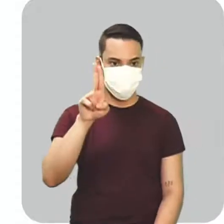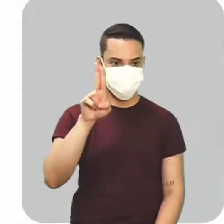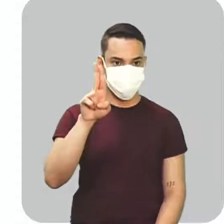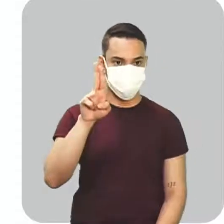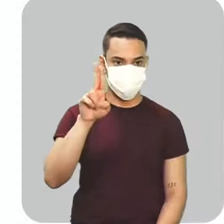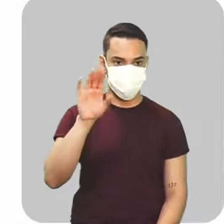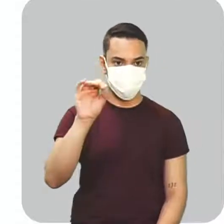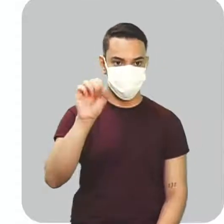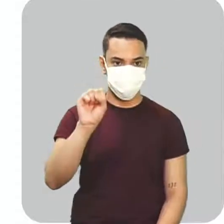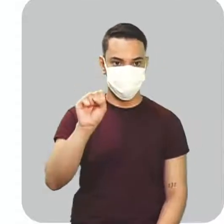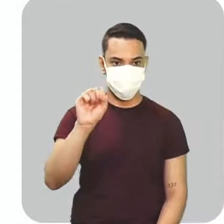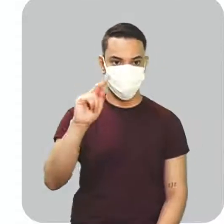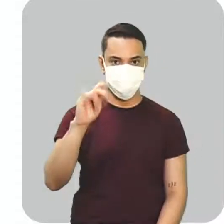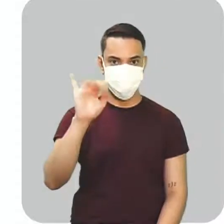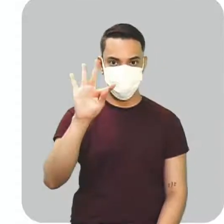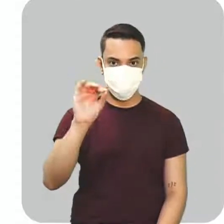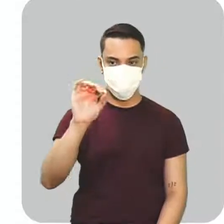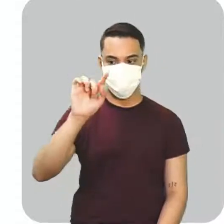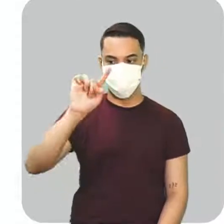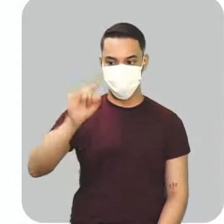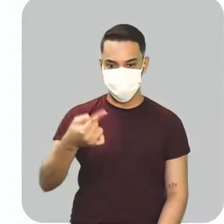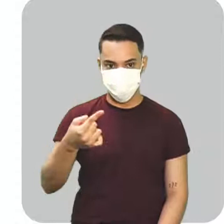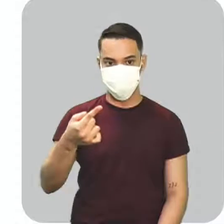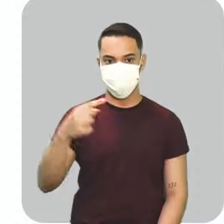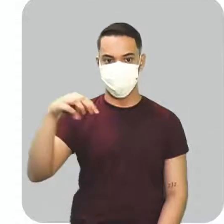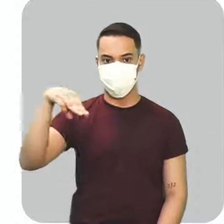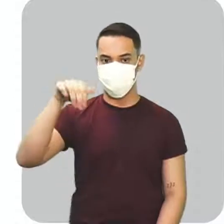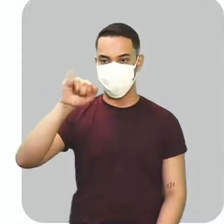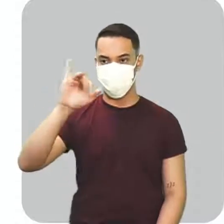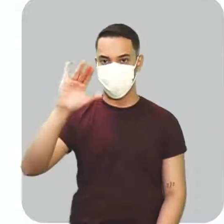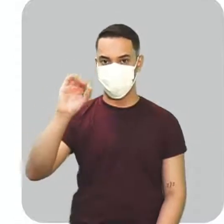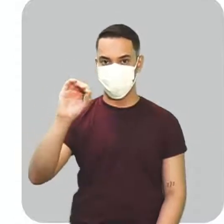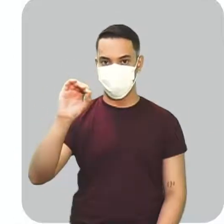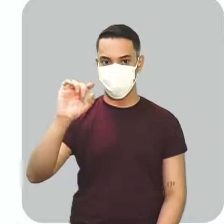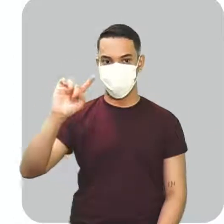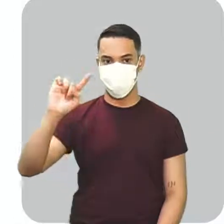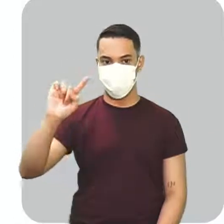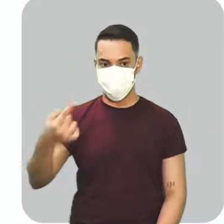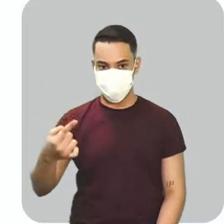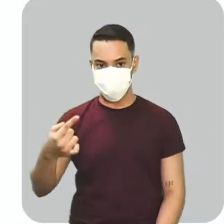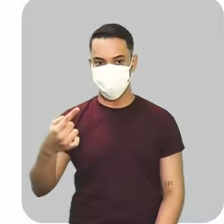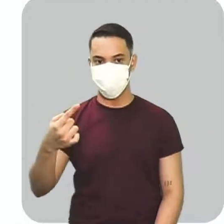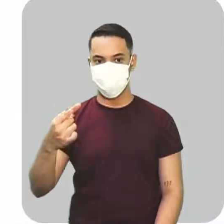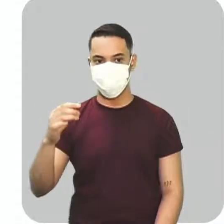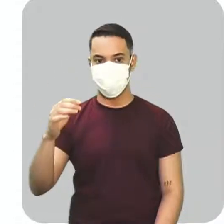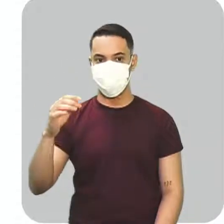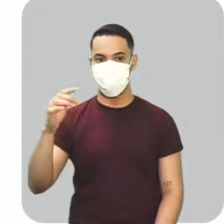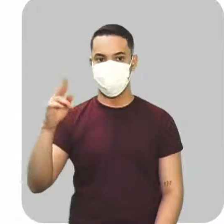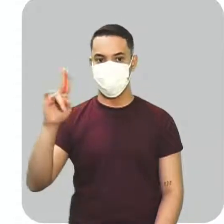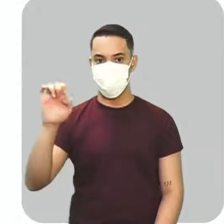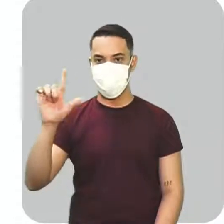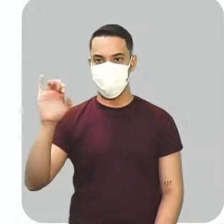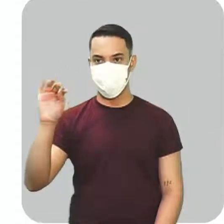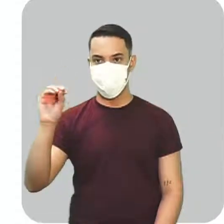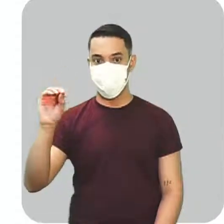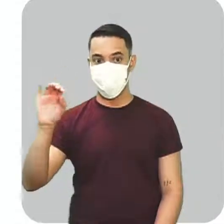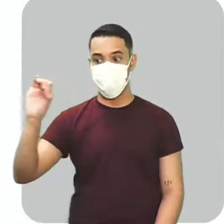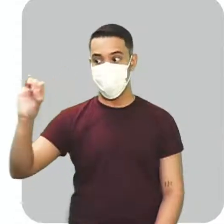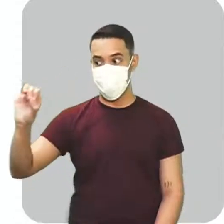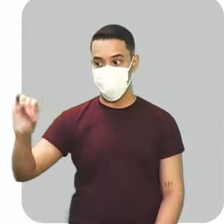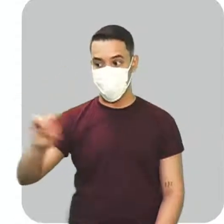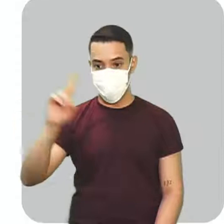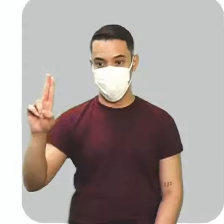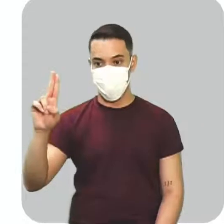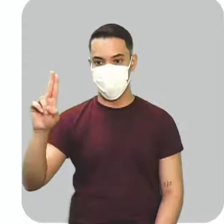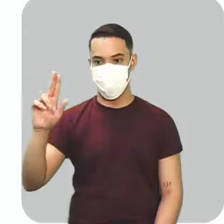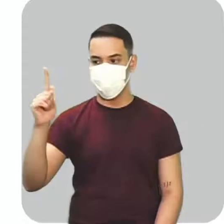Austin, depois Michael, Brad, Wellington ou Grace Kelly, ó, tá